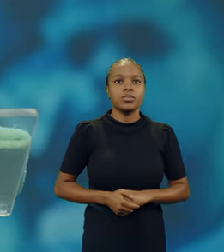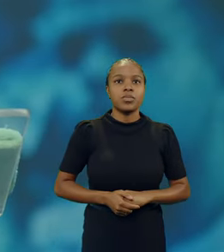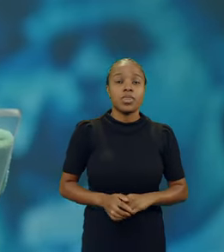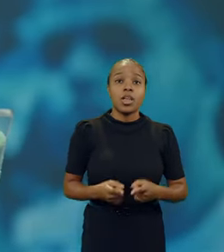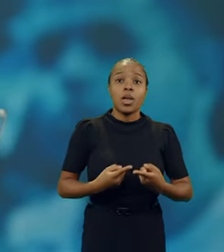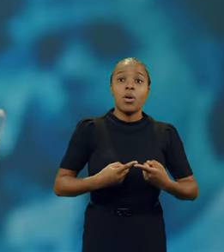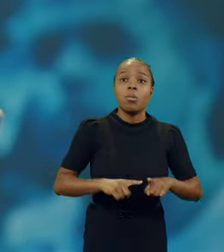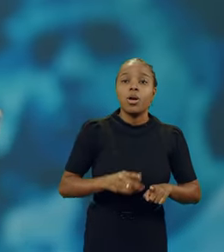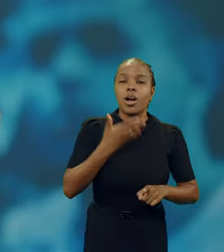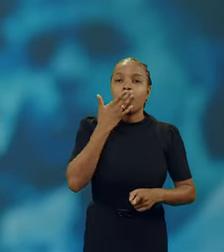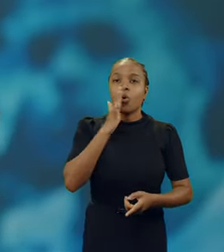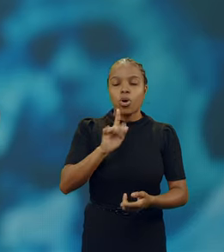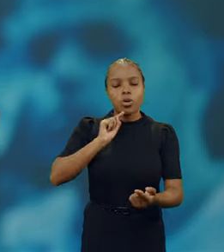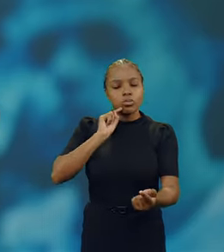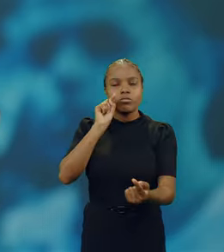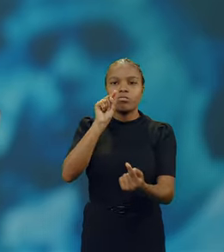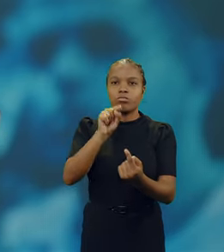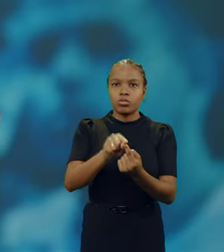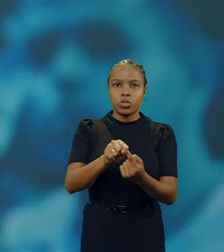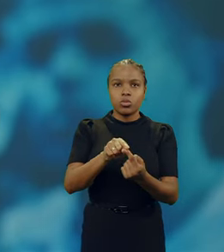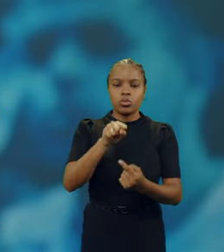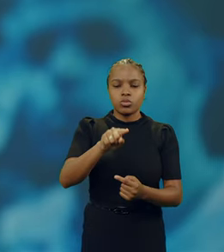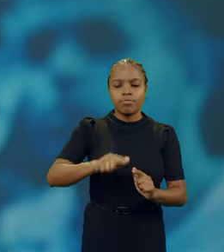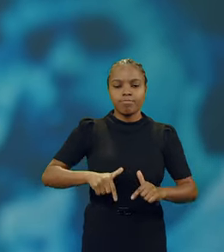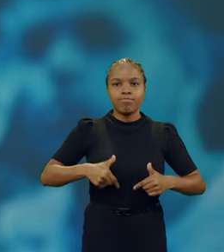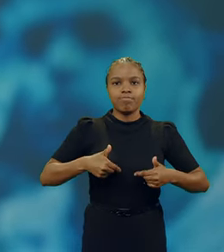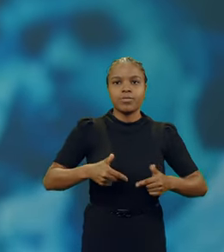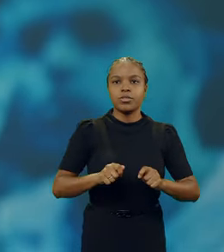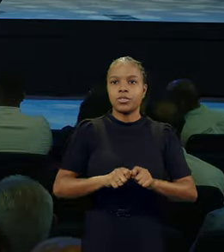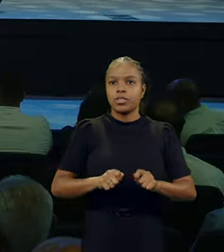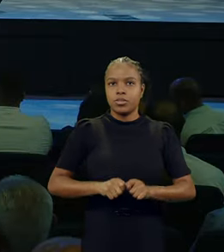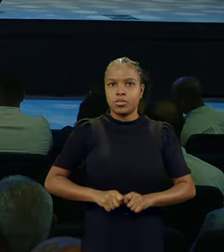mas com que propósito você está gerando?